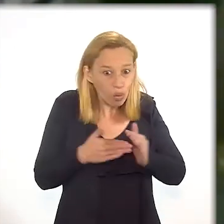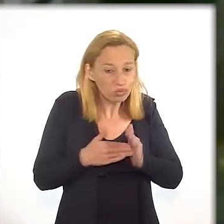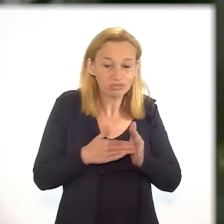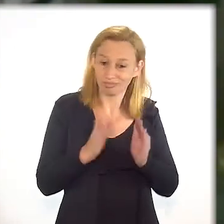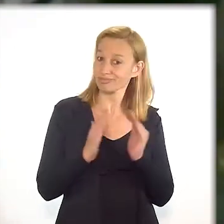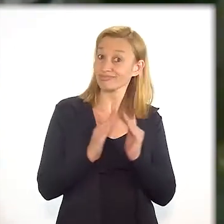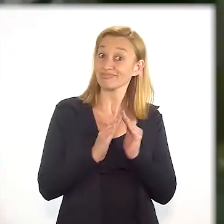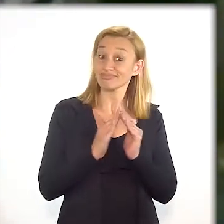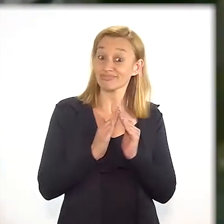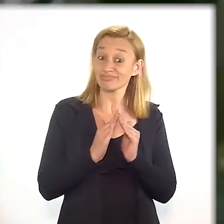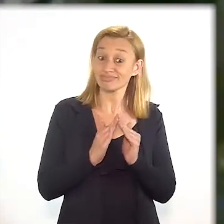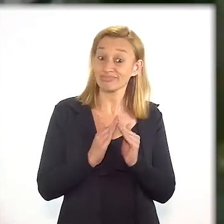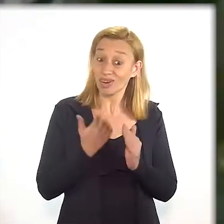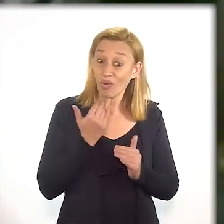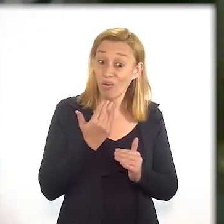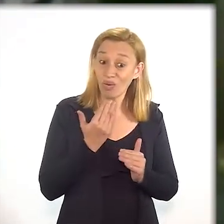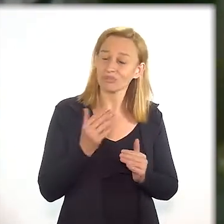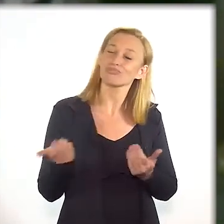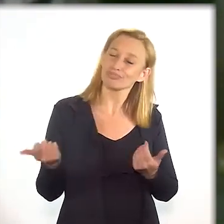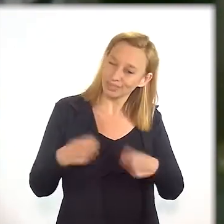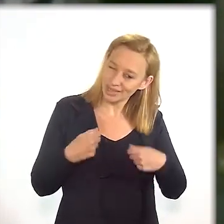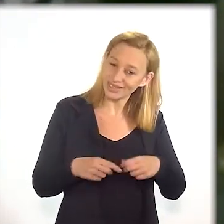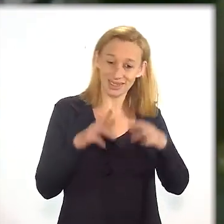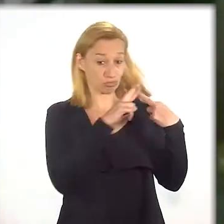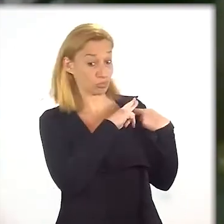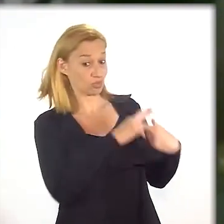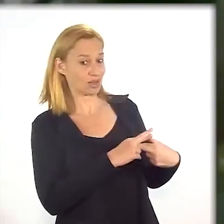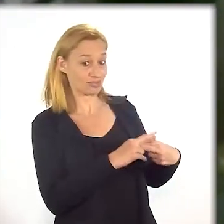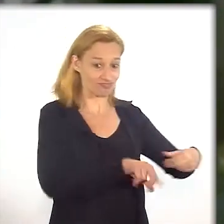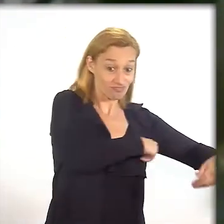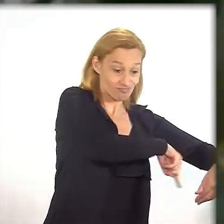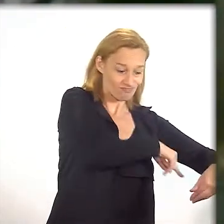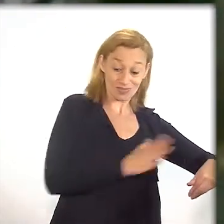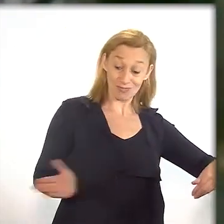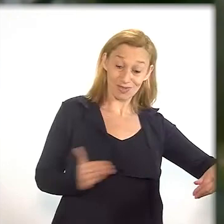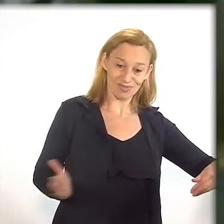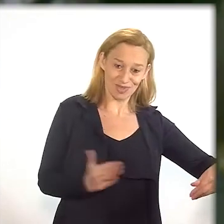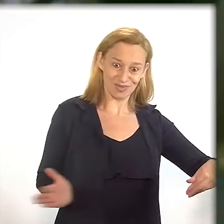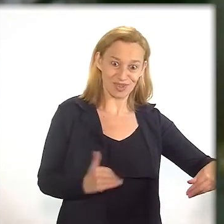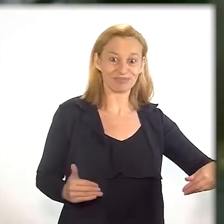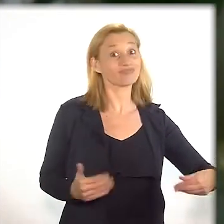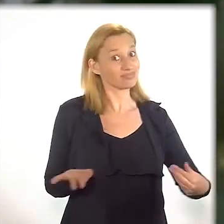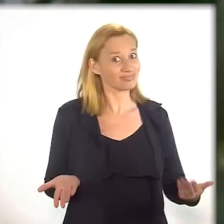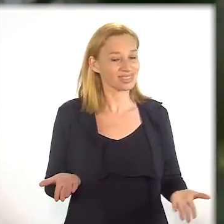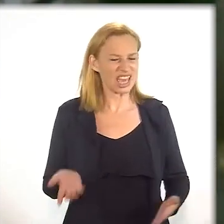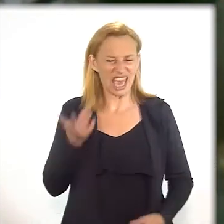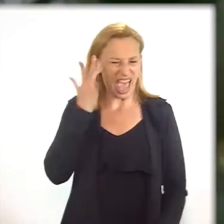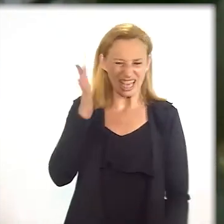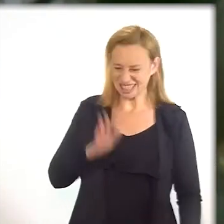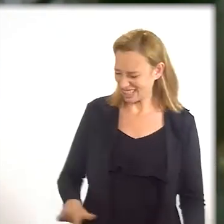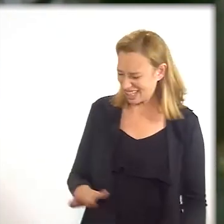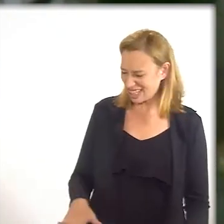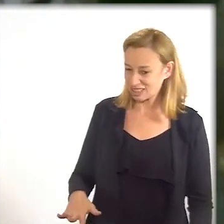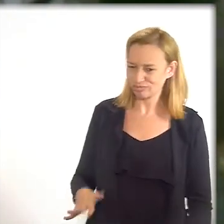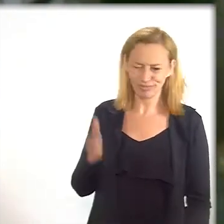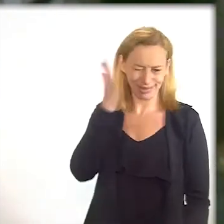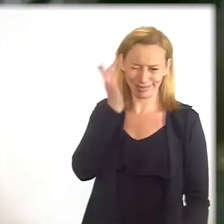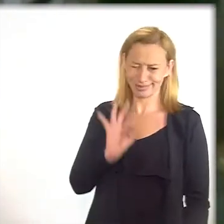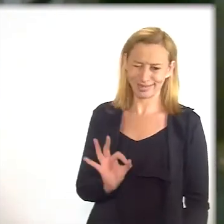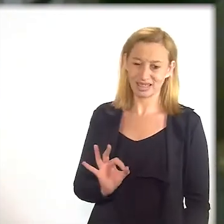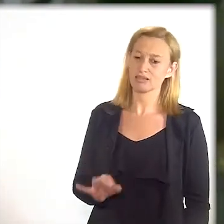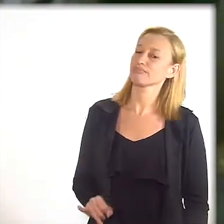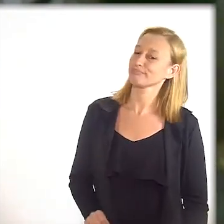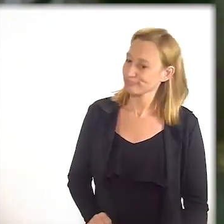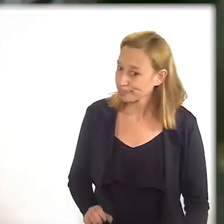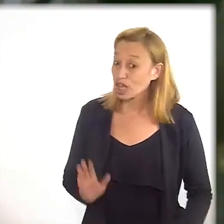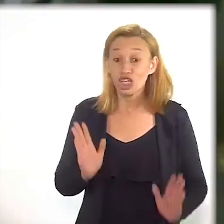na casa comem, todos precisam ser responsáveis por aquele preparo. E às vezes a gente acha que a criança muito pequena não vai